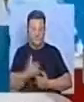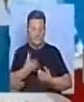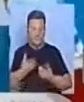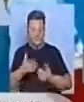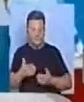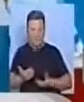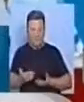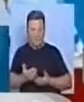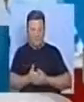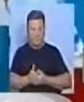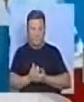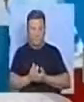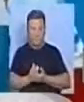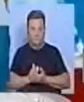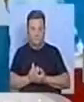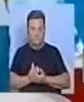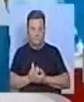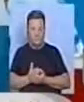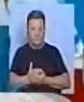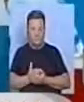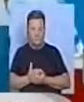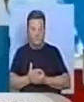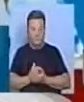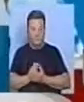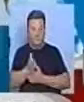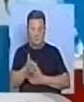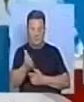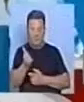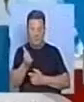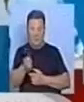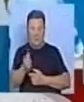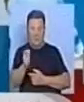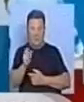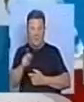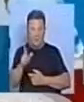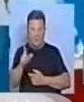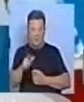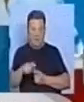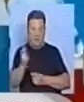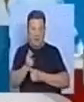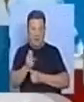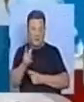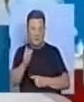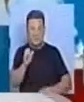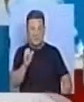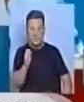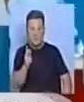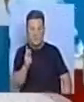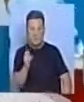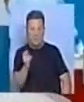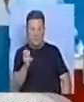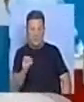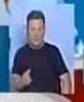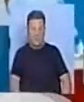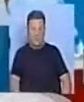Vamos agora para a Bienal de Arte de Cerveira.